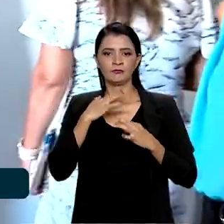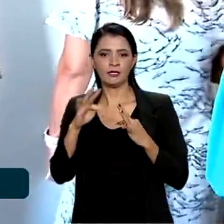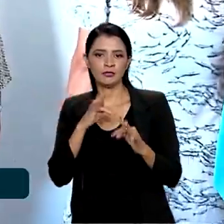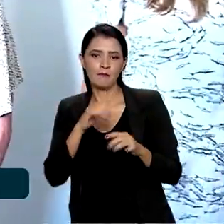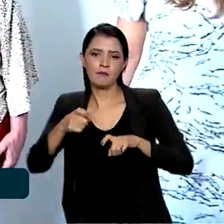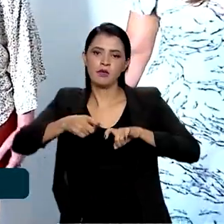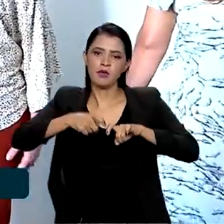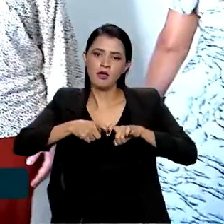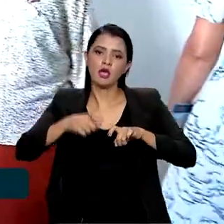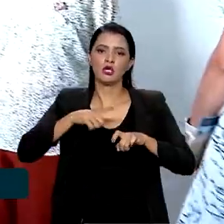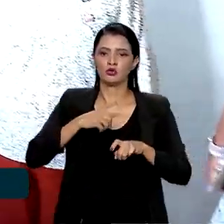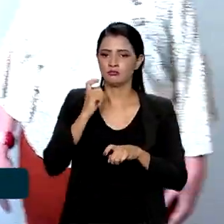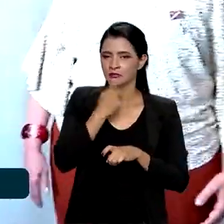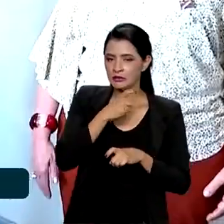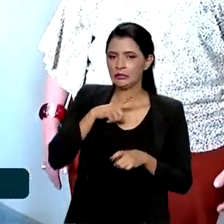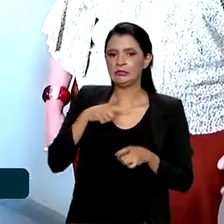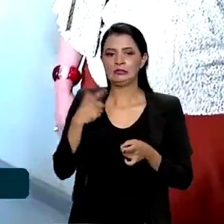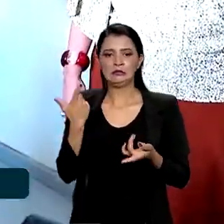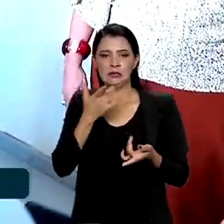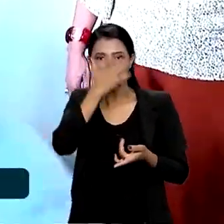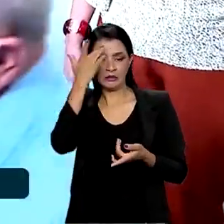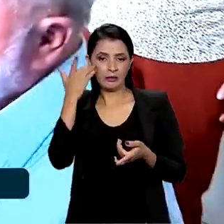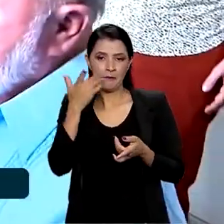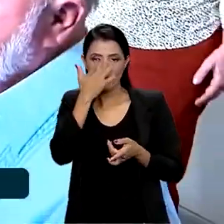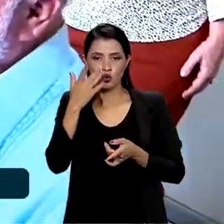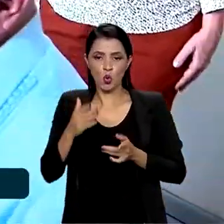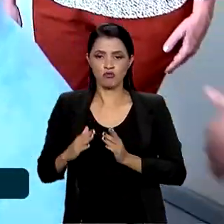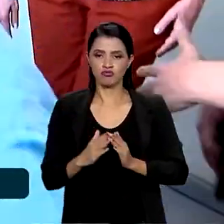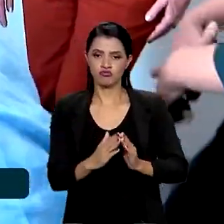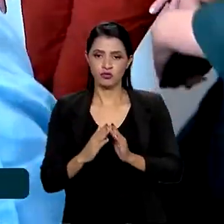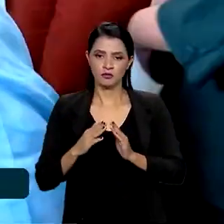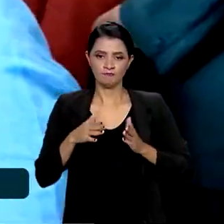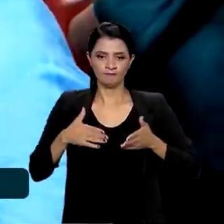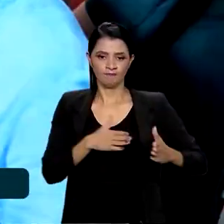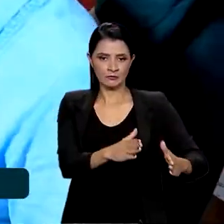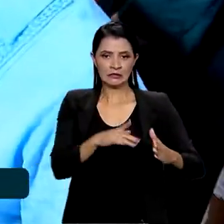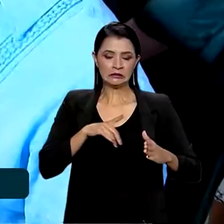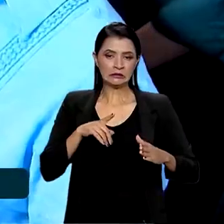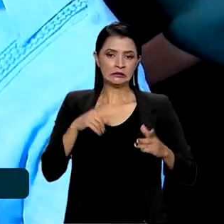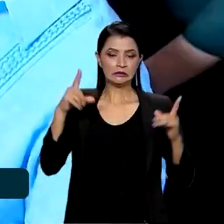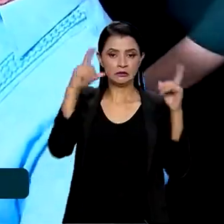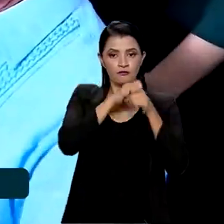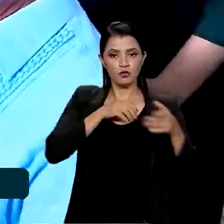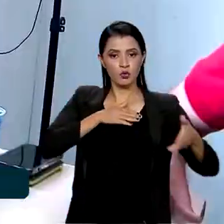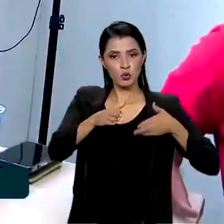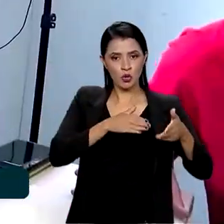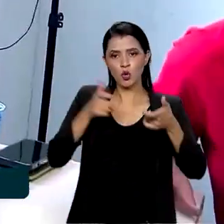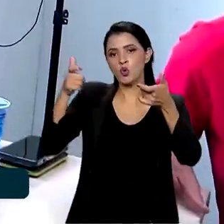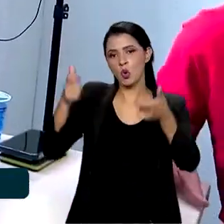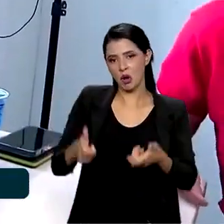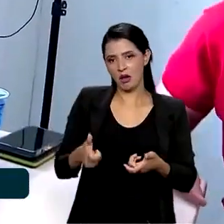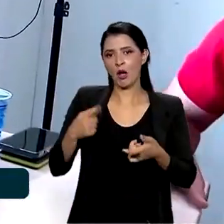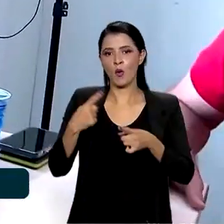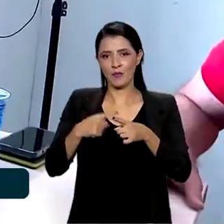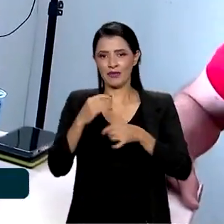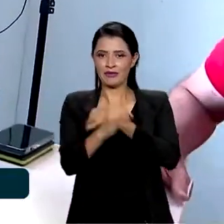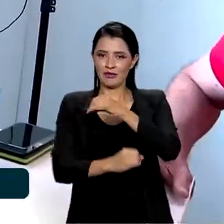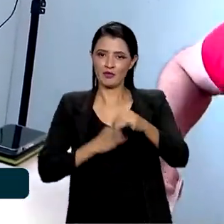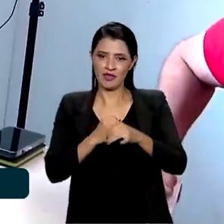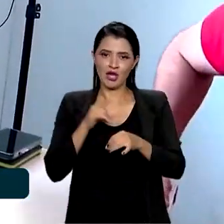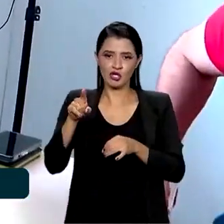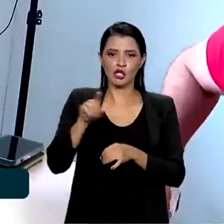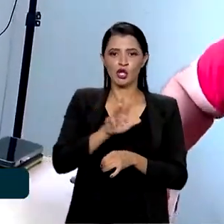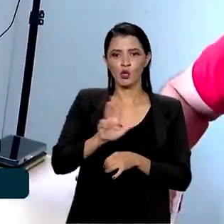educação às populações ribeirinhas de difícil acesso. No local, por conta da conectividade, Lula conversou por